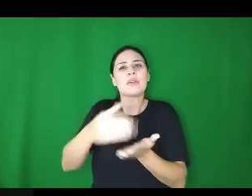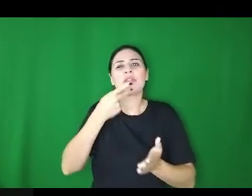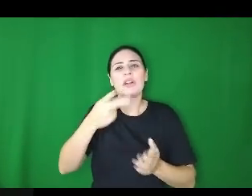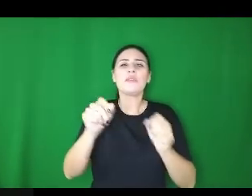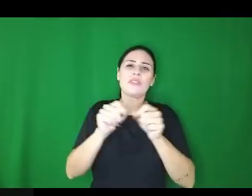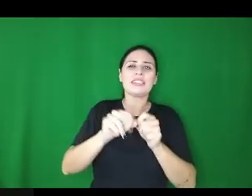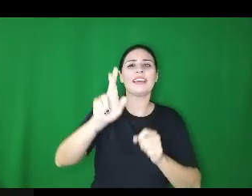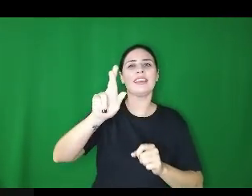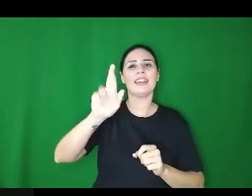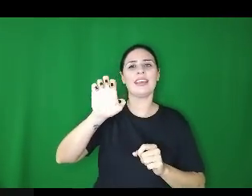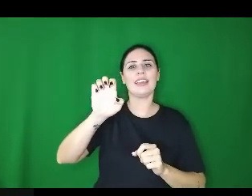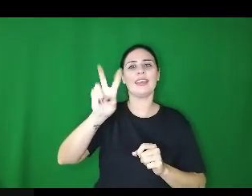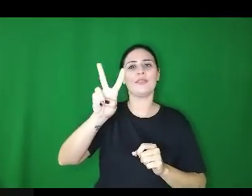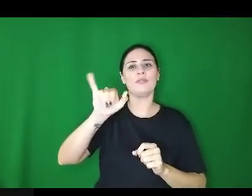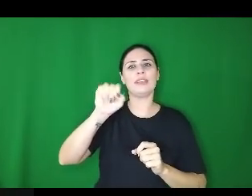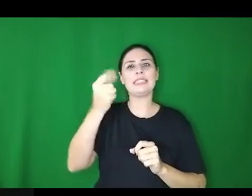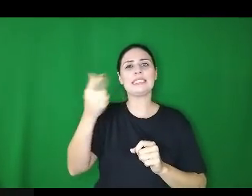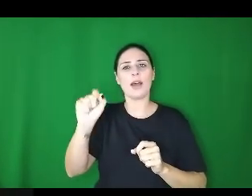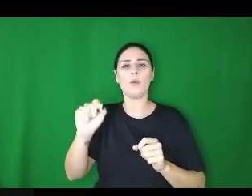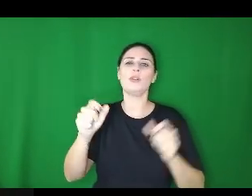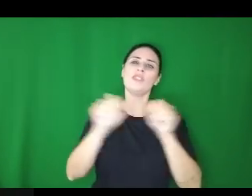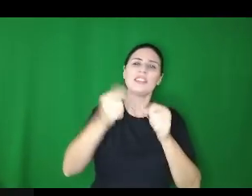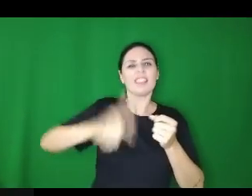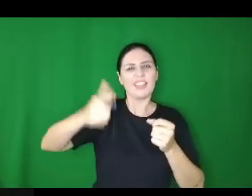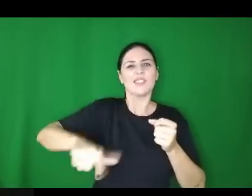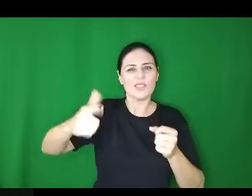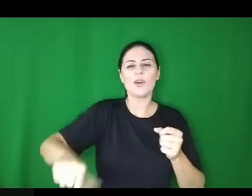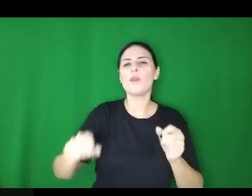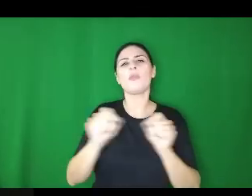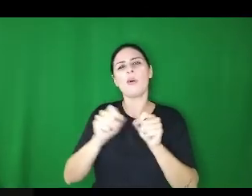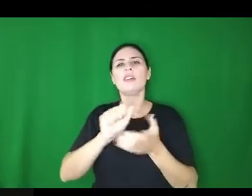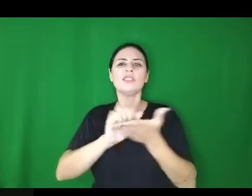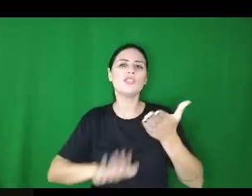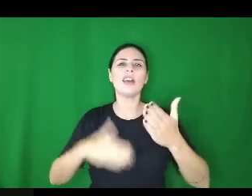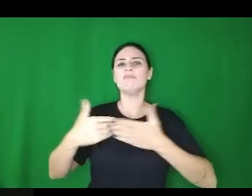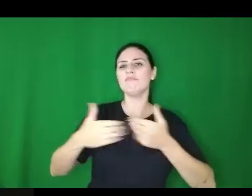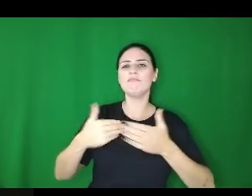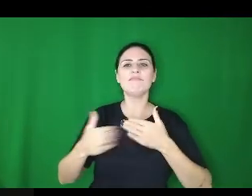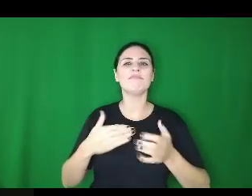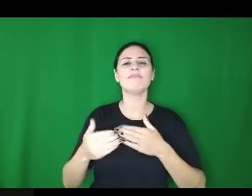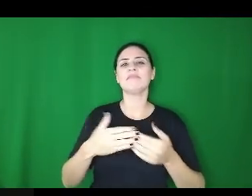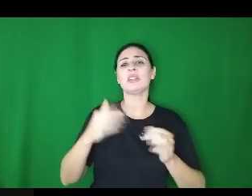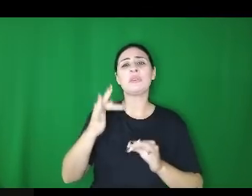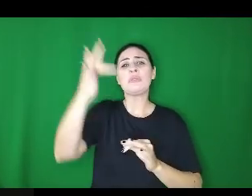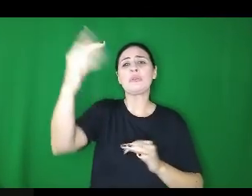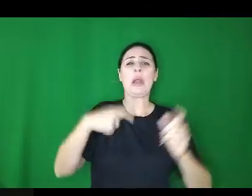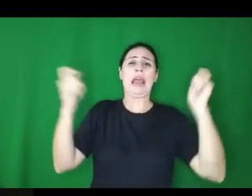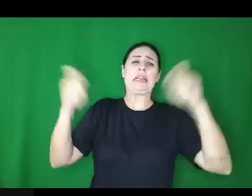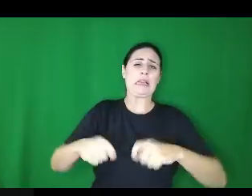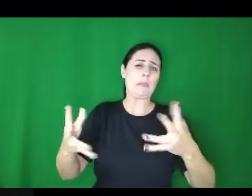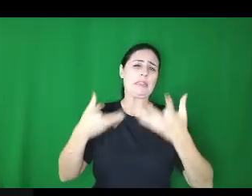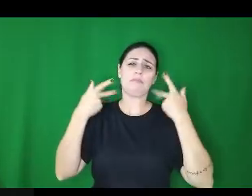pandemia, o que ficou? Eu mesmo falei em outras, se pegar alguma gravação, alguma coisa, eu falei isso em outras lives. Olha, gente,